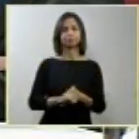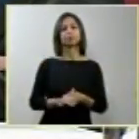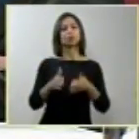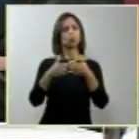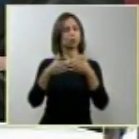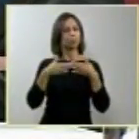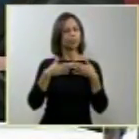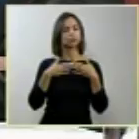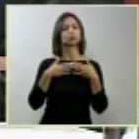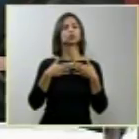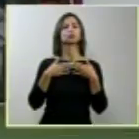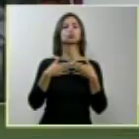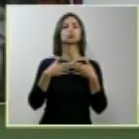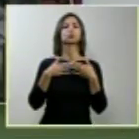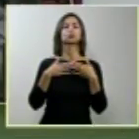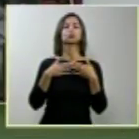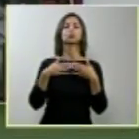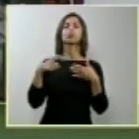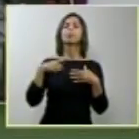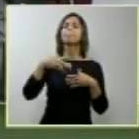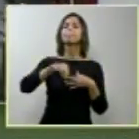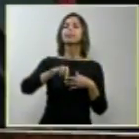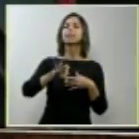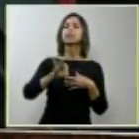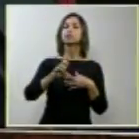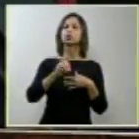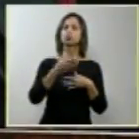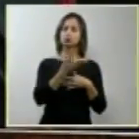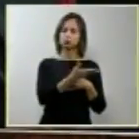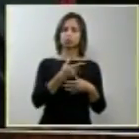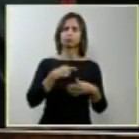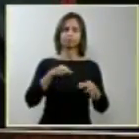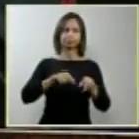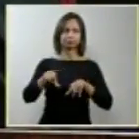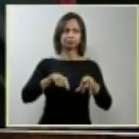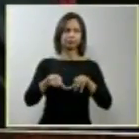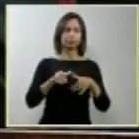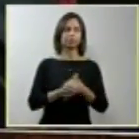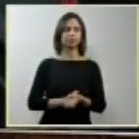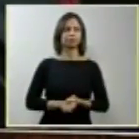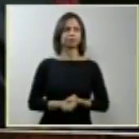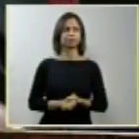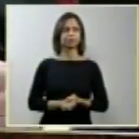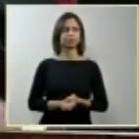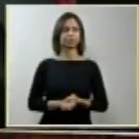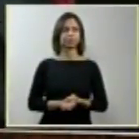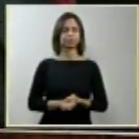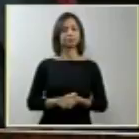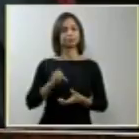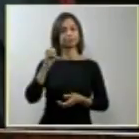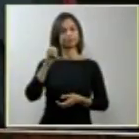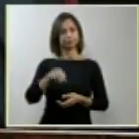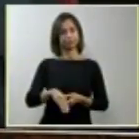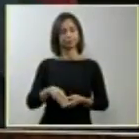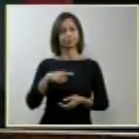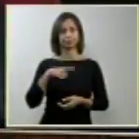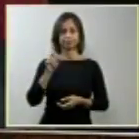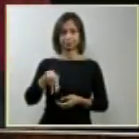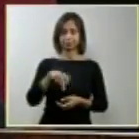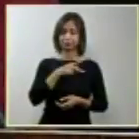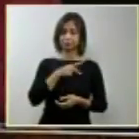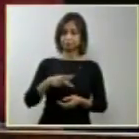o ministro Marco Aurélio conduza os trabalhos. Sim, presidente, é preciso que se diga a cada